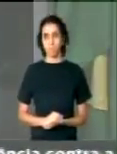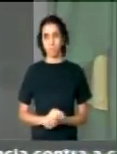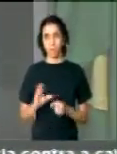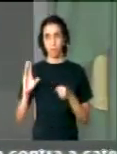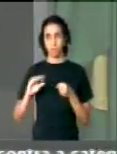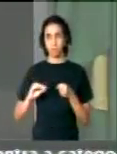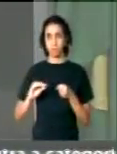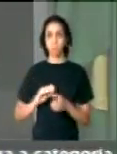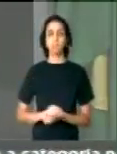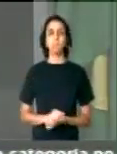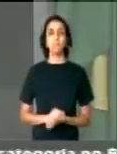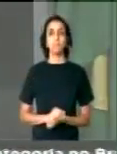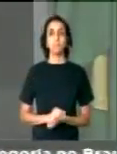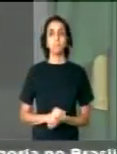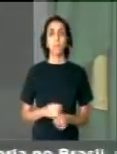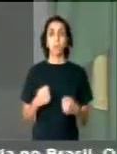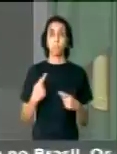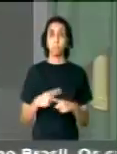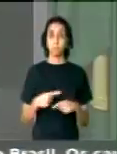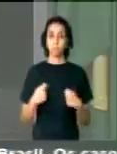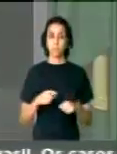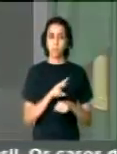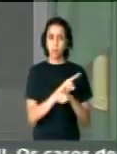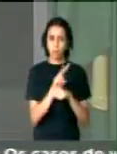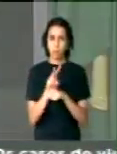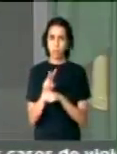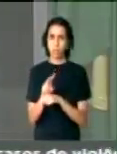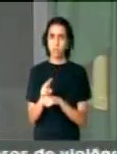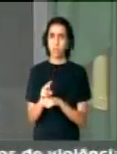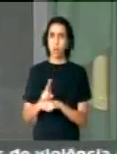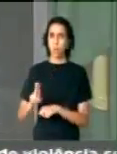que fiscalizam a correta aplicação do dinheiro público.